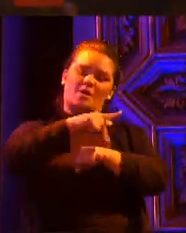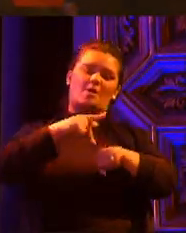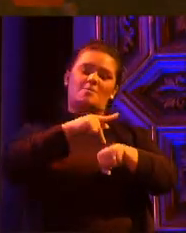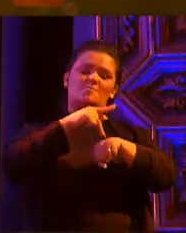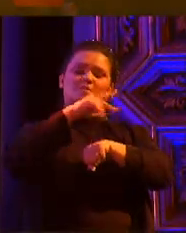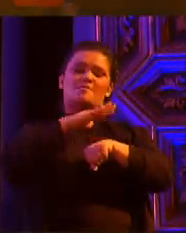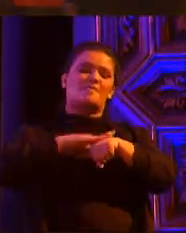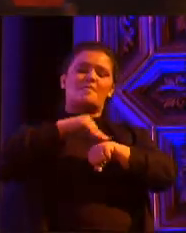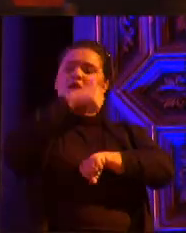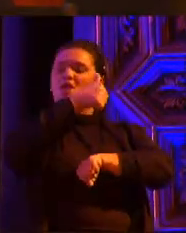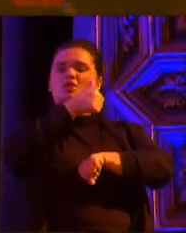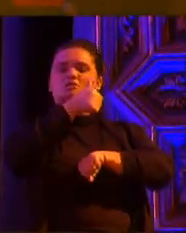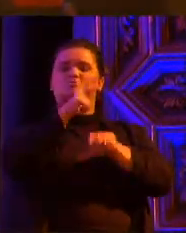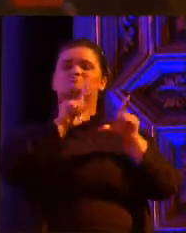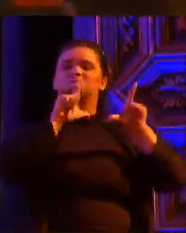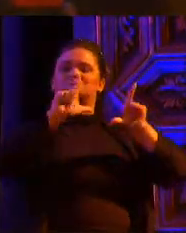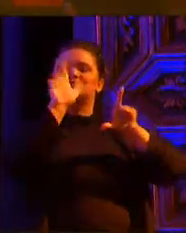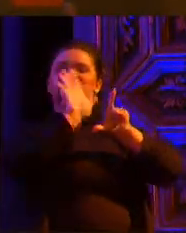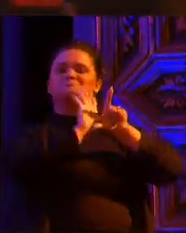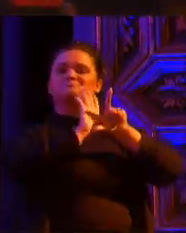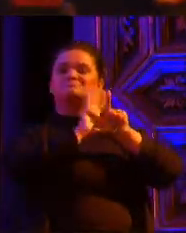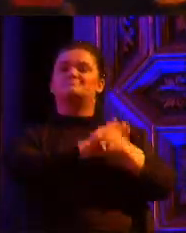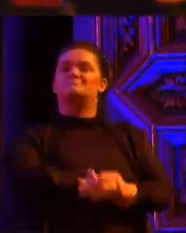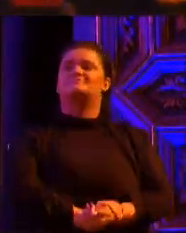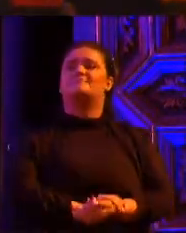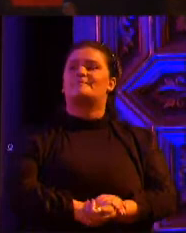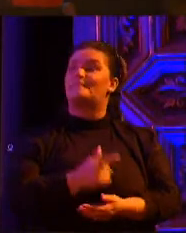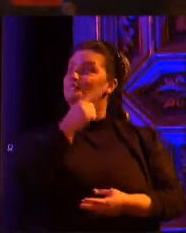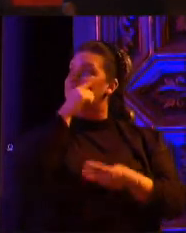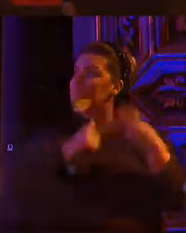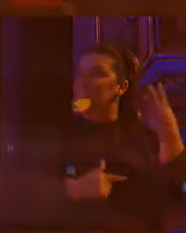de melhor clipe. Vamos aos indicados.